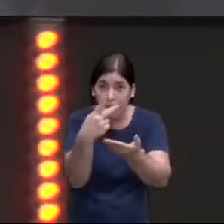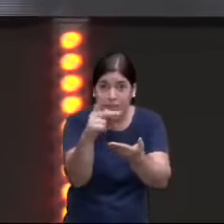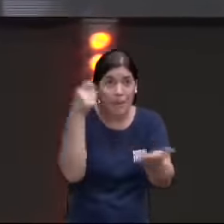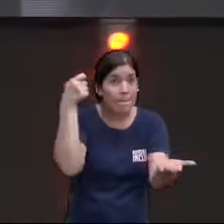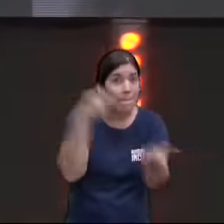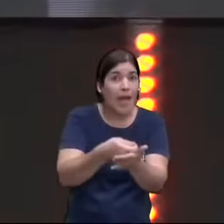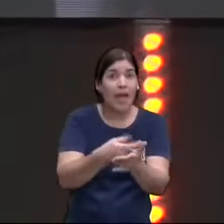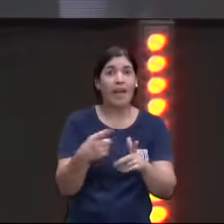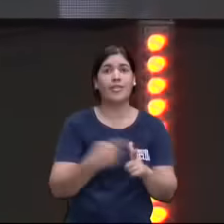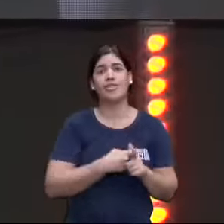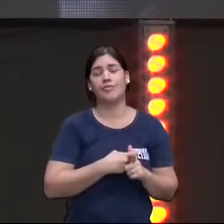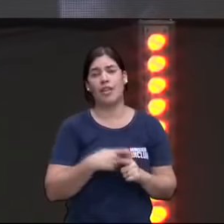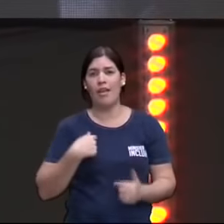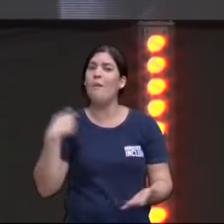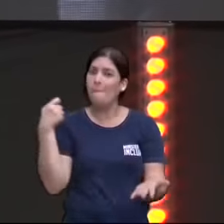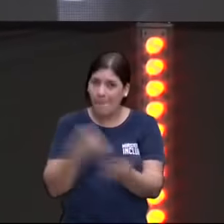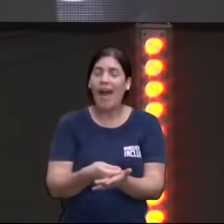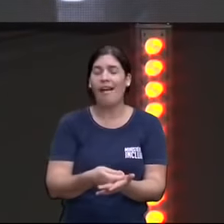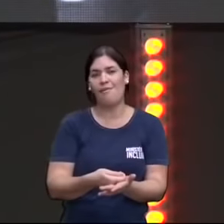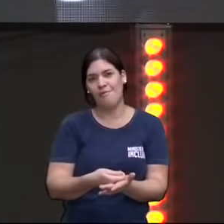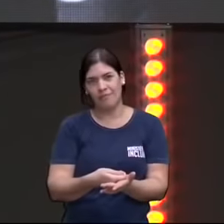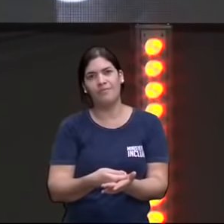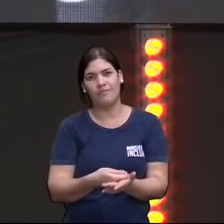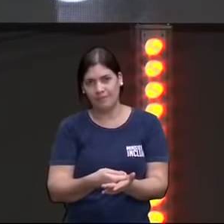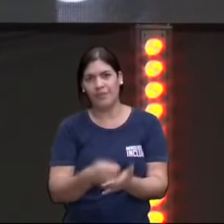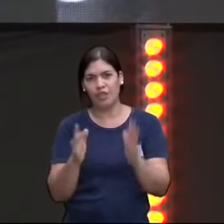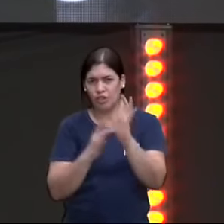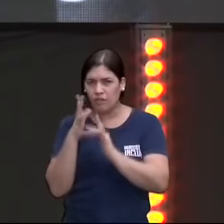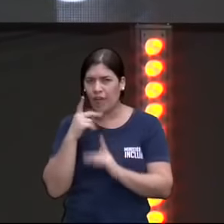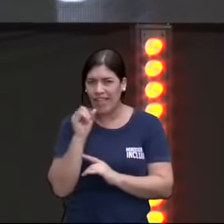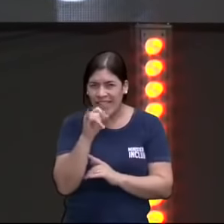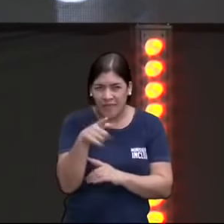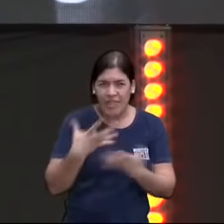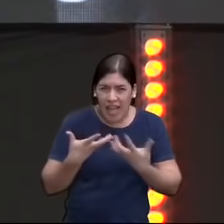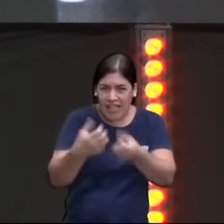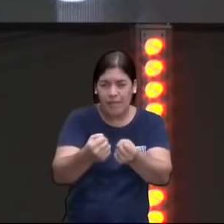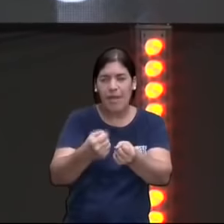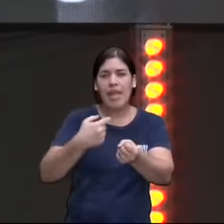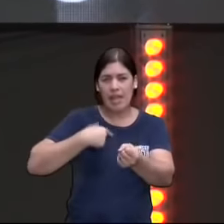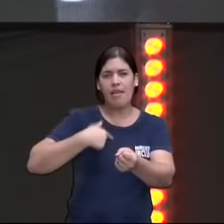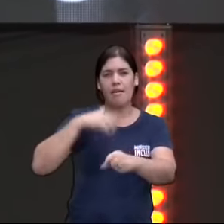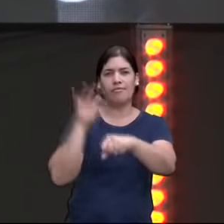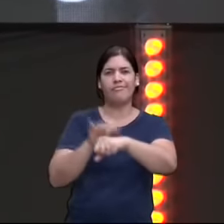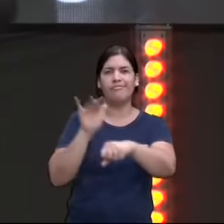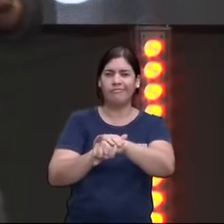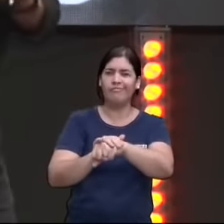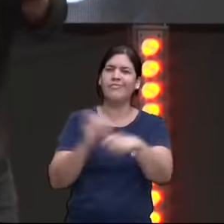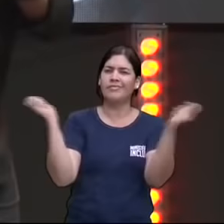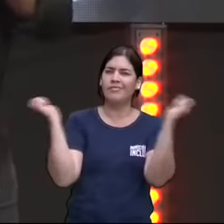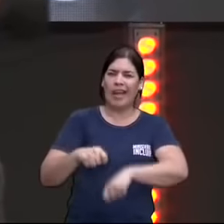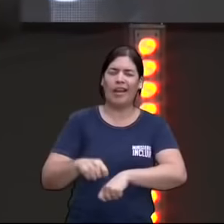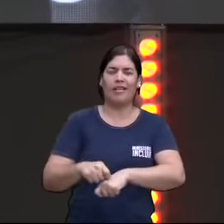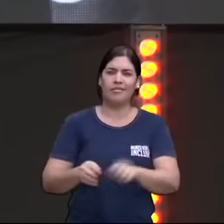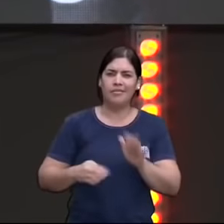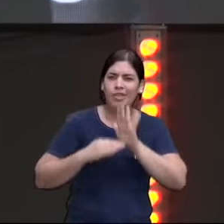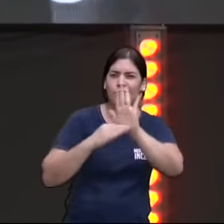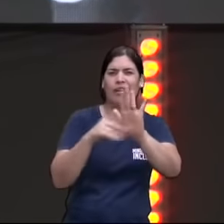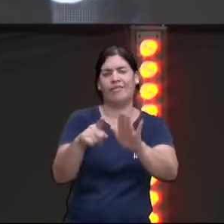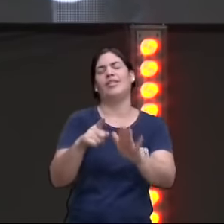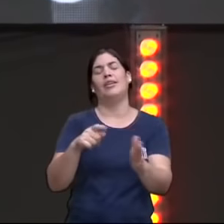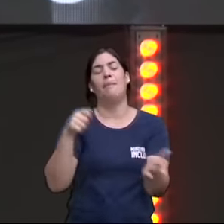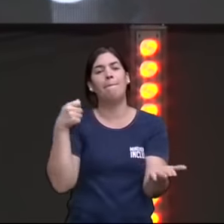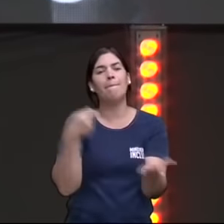Eu banco a conta. Se você me receber, eu vou te livrar das influências do